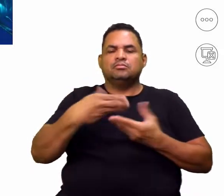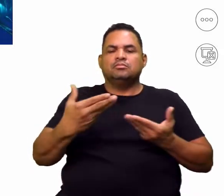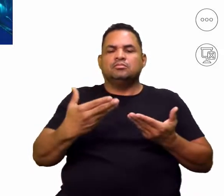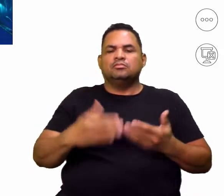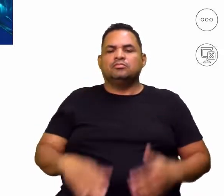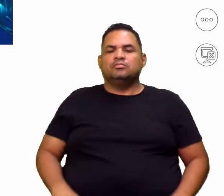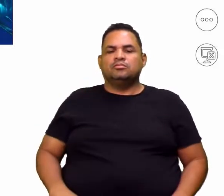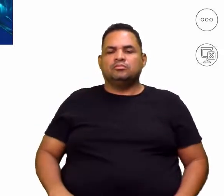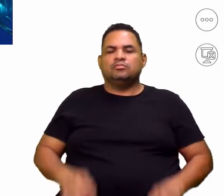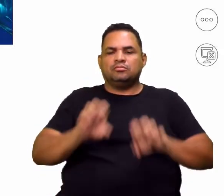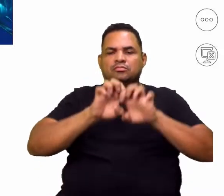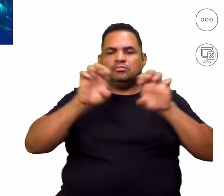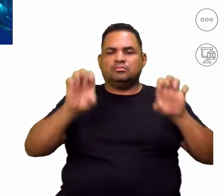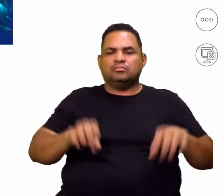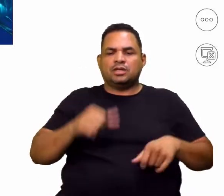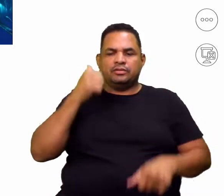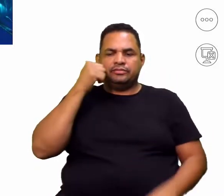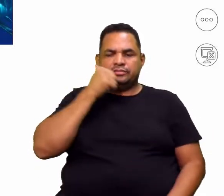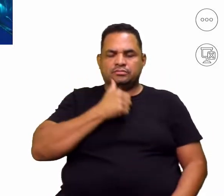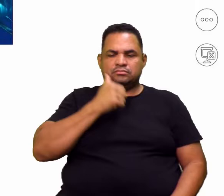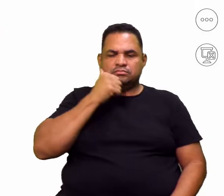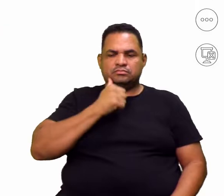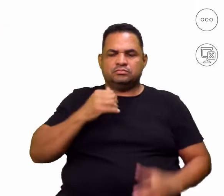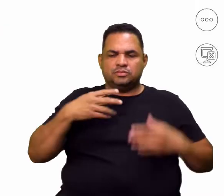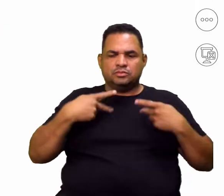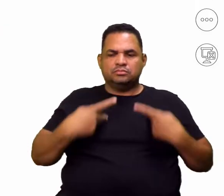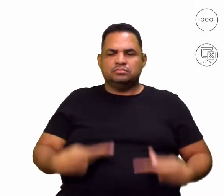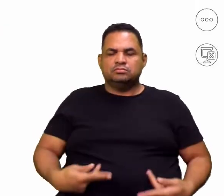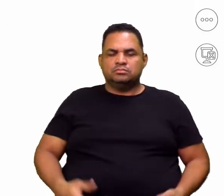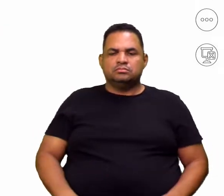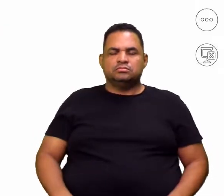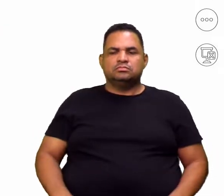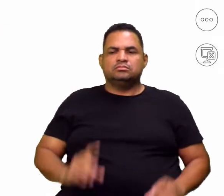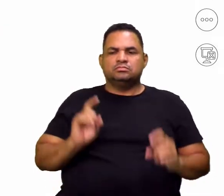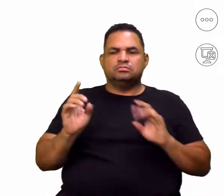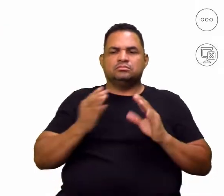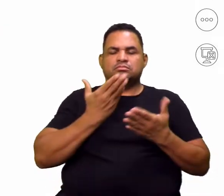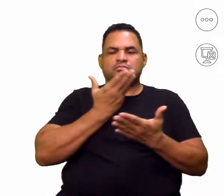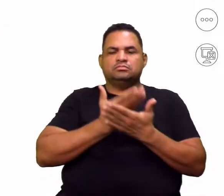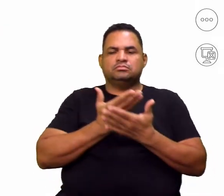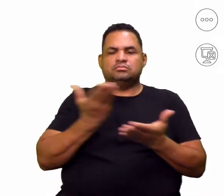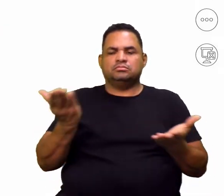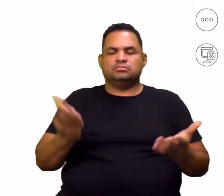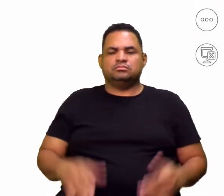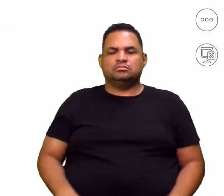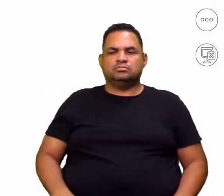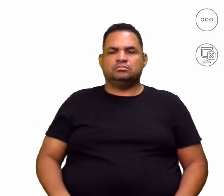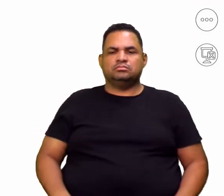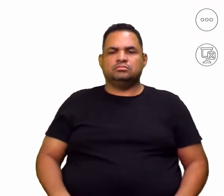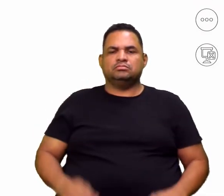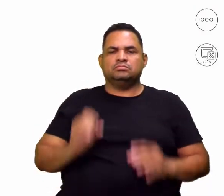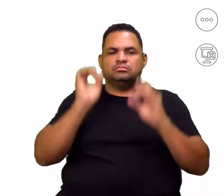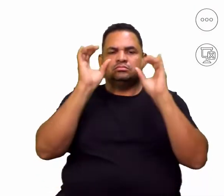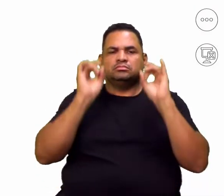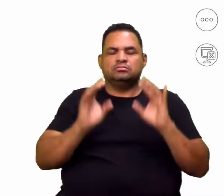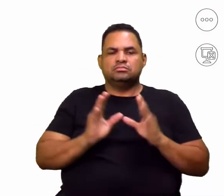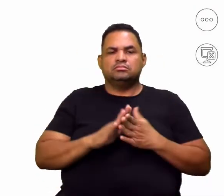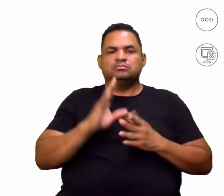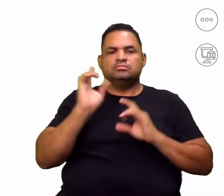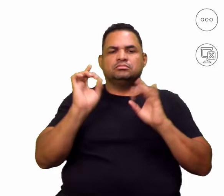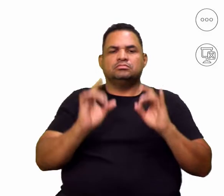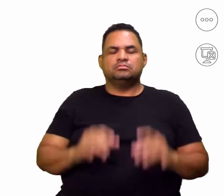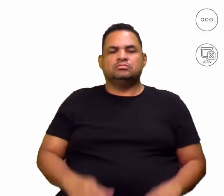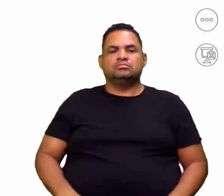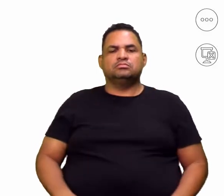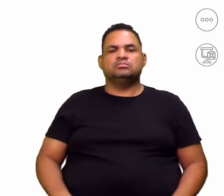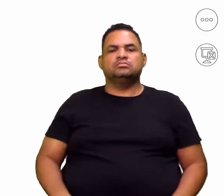da estrutura da fêmea, tá? Do corpo da fêmea. Vamos ver cada um deles agora, pontuando aí para você anotar, tá?